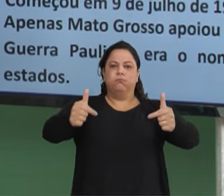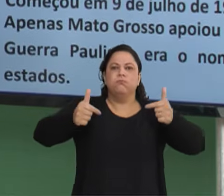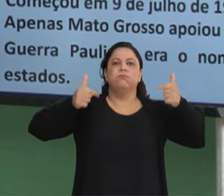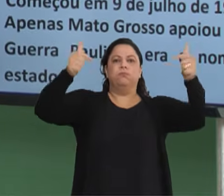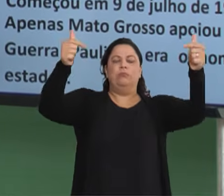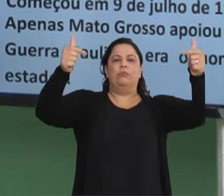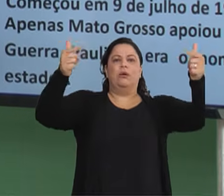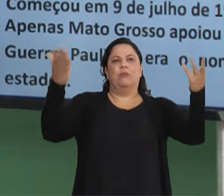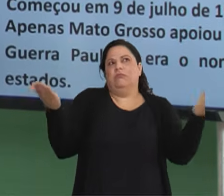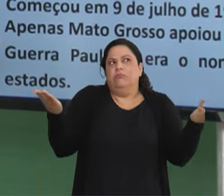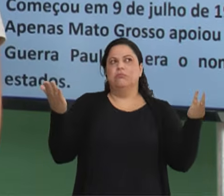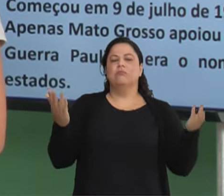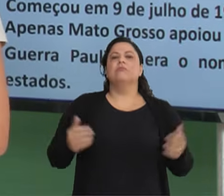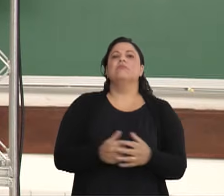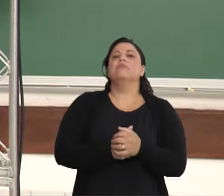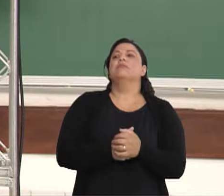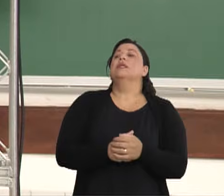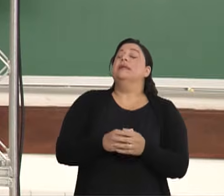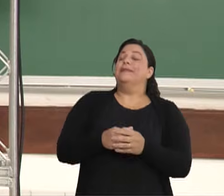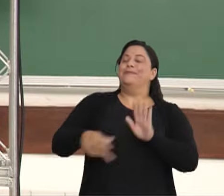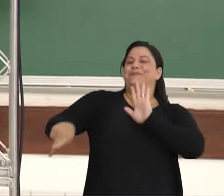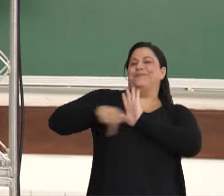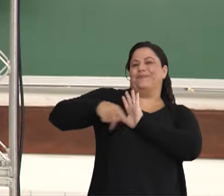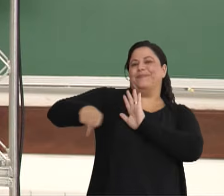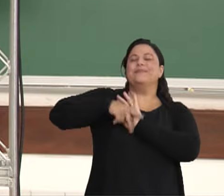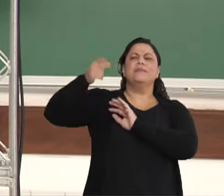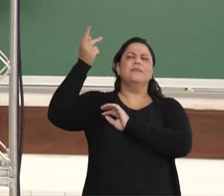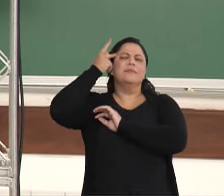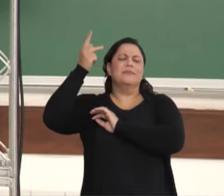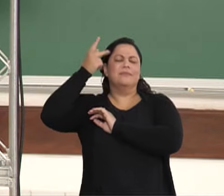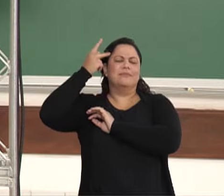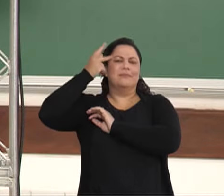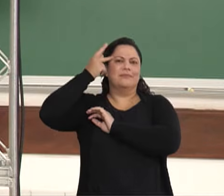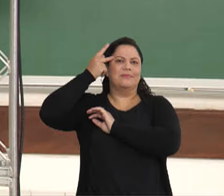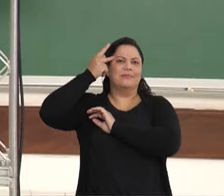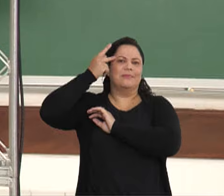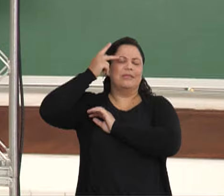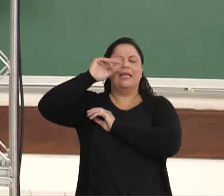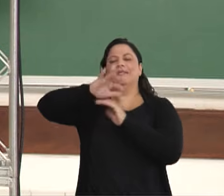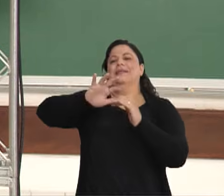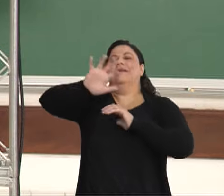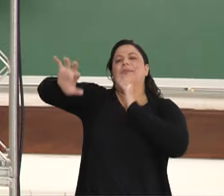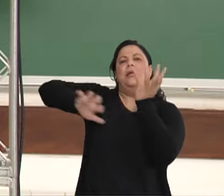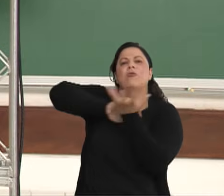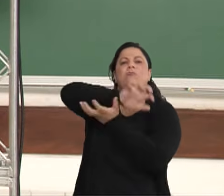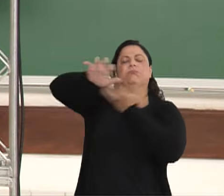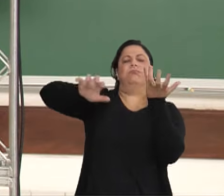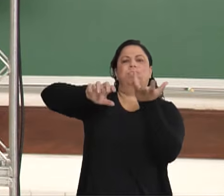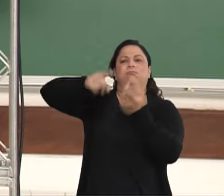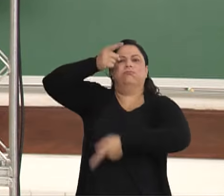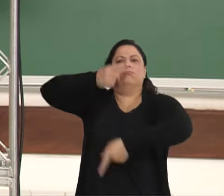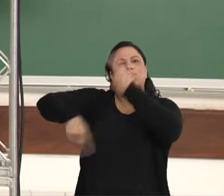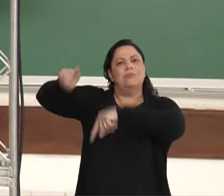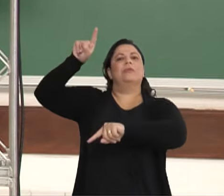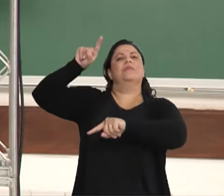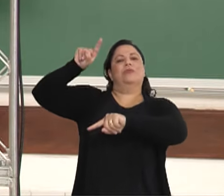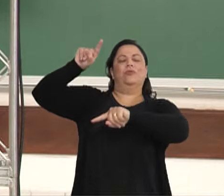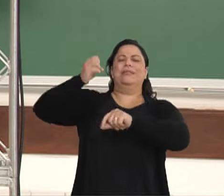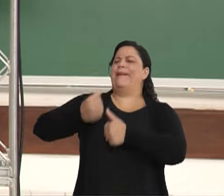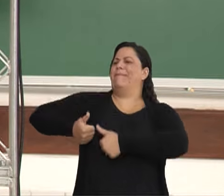Paulo, Revolução Constitucionalista. A ideia de revolução, coisa boa, vamos mudar. Nos outros lugares,